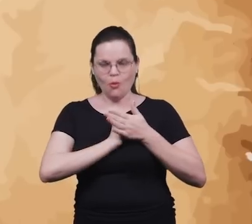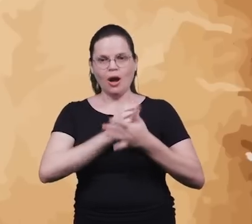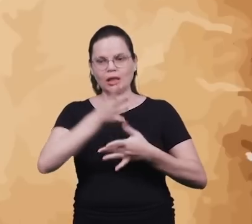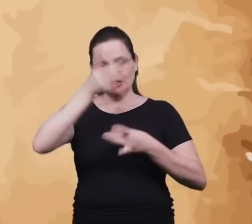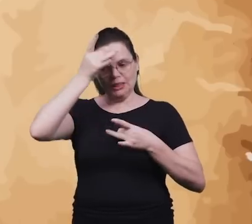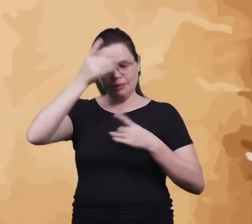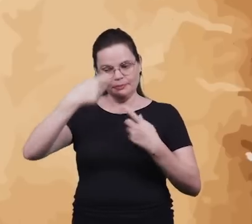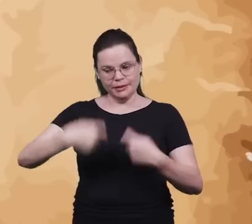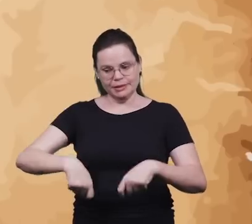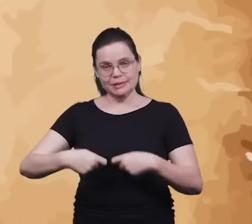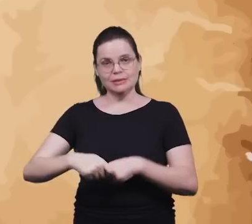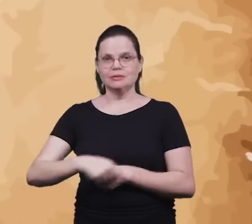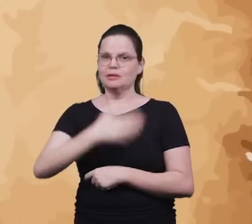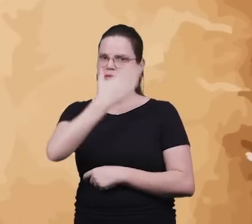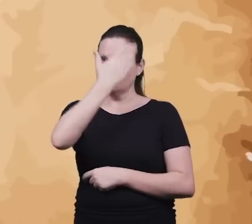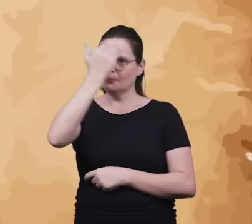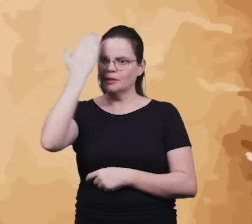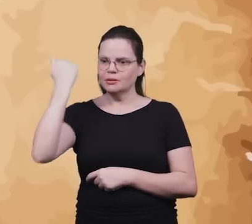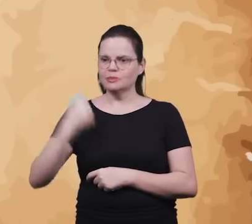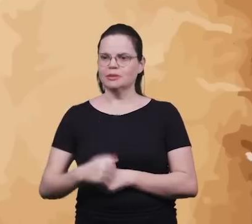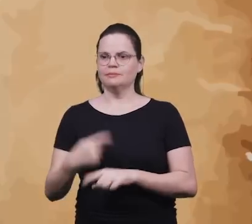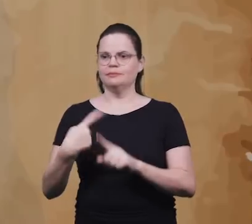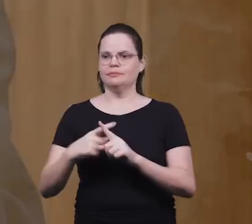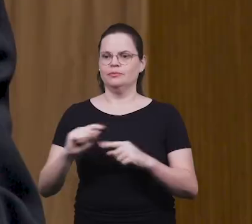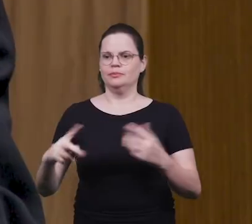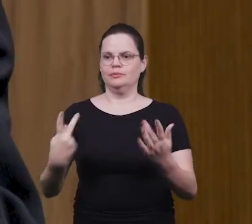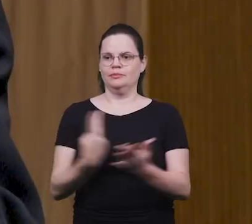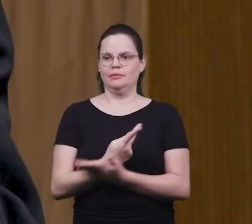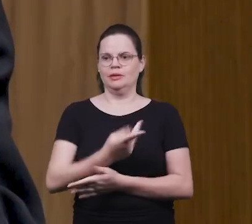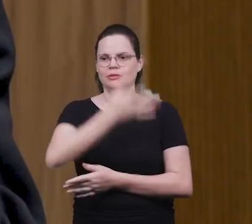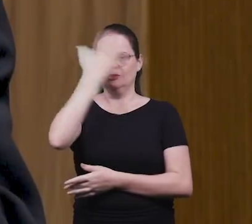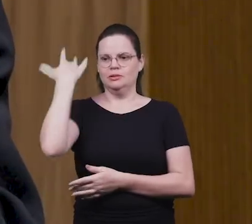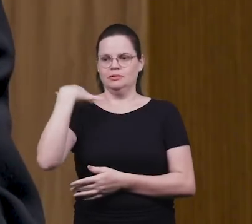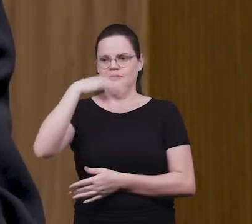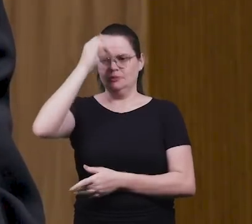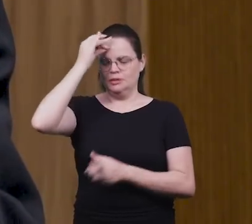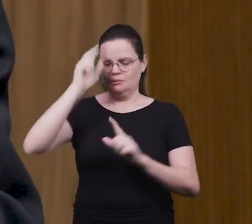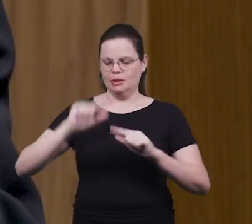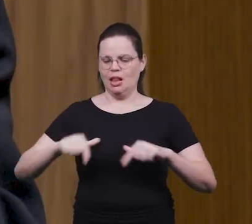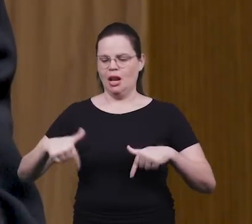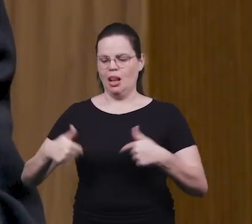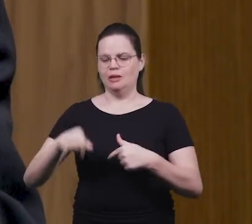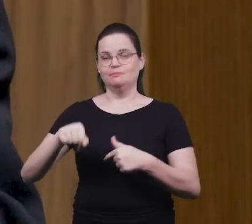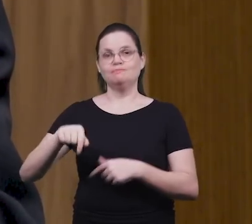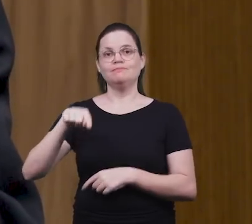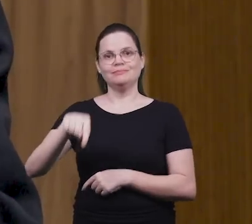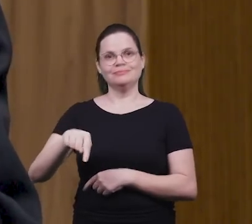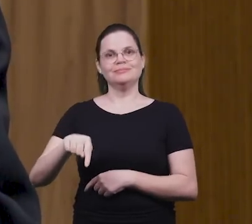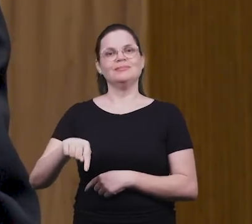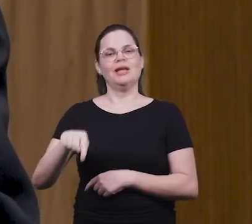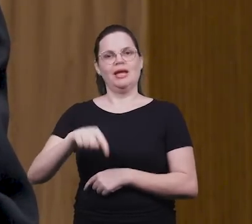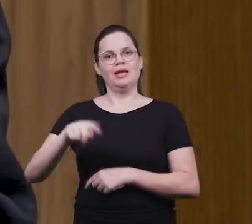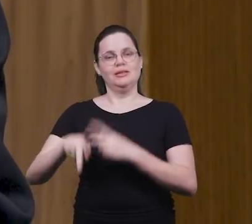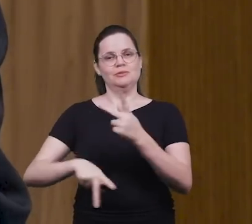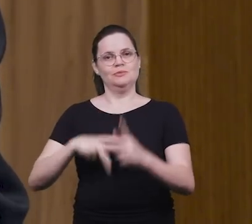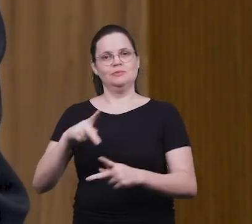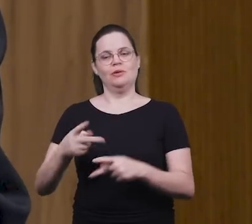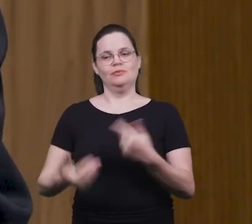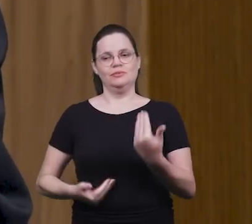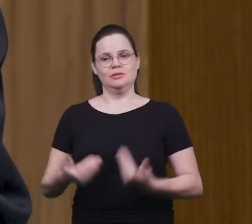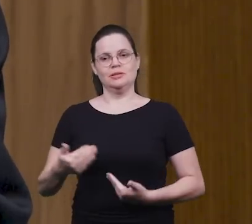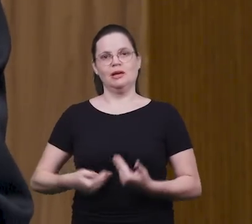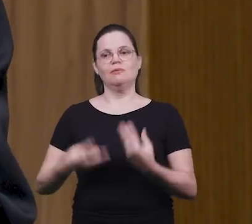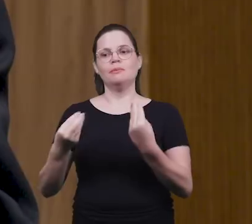Senhor foi capaz o Espírito Santo capacitou essa igreja para ela guardar aquilo que ela tinha recebido. Recebido de quê? Recebido de